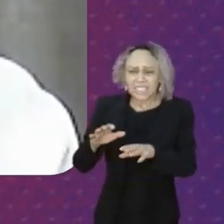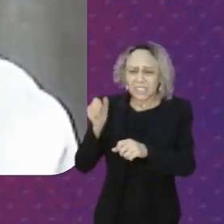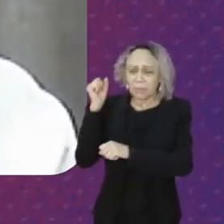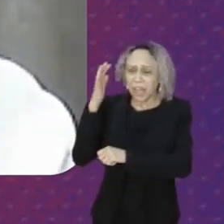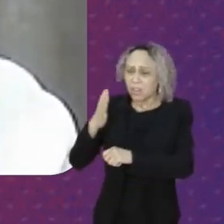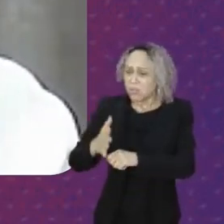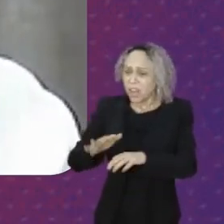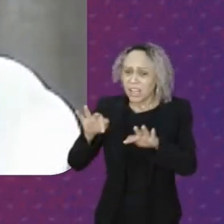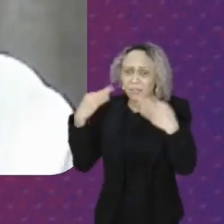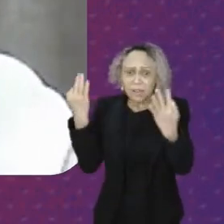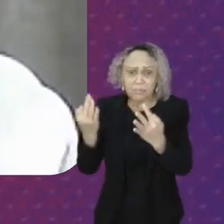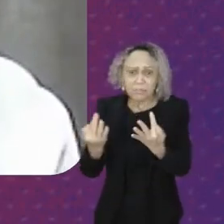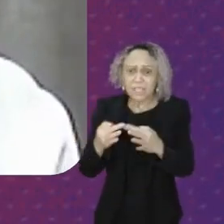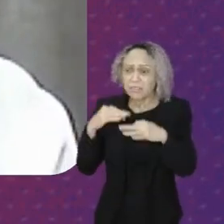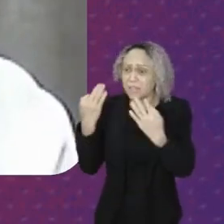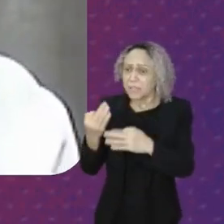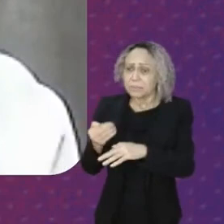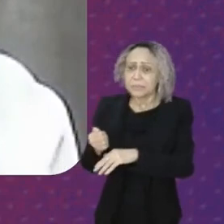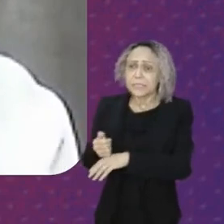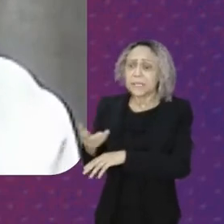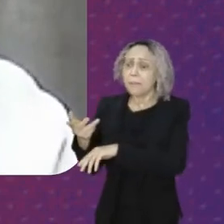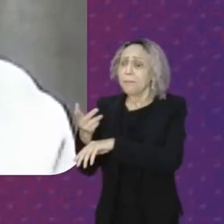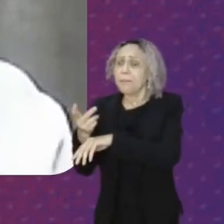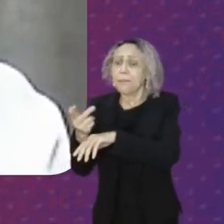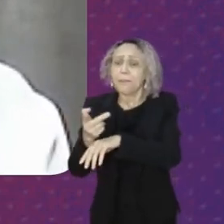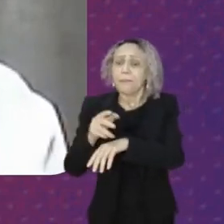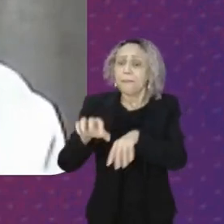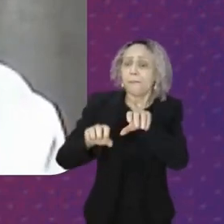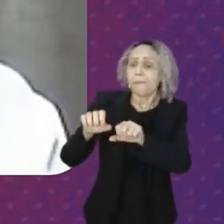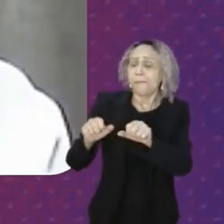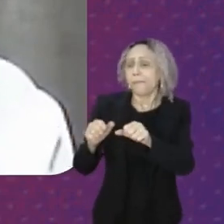fome, voltou a partir dessa